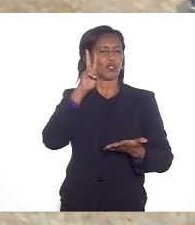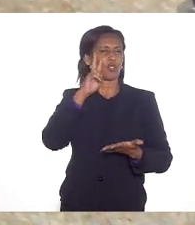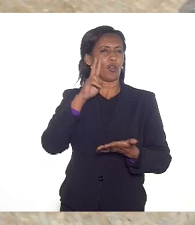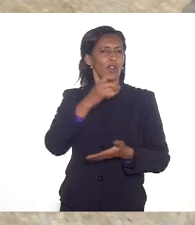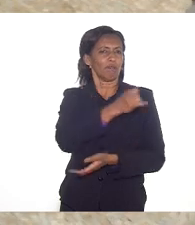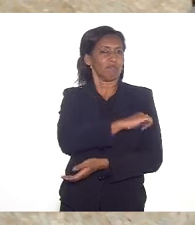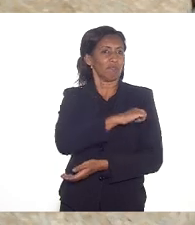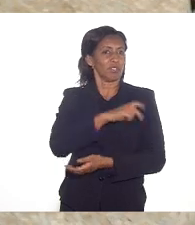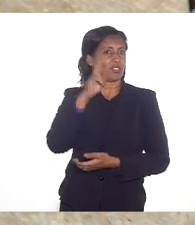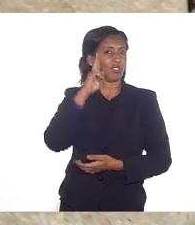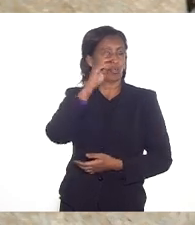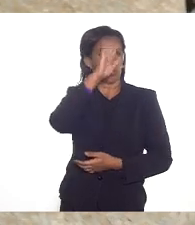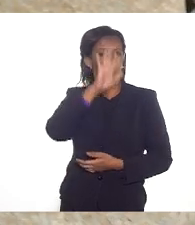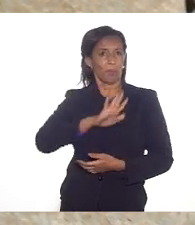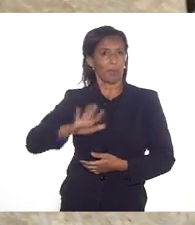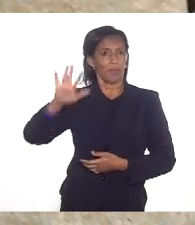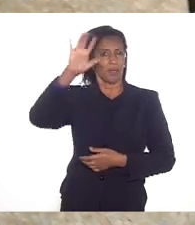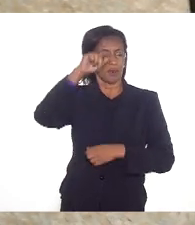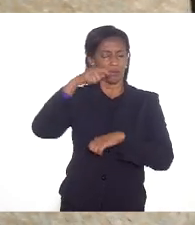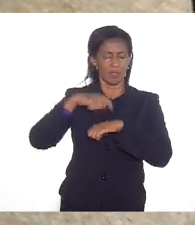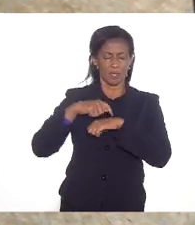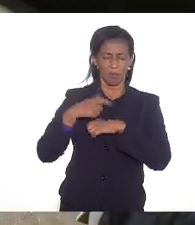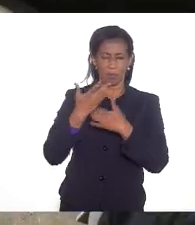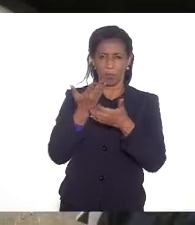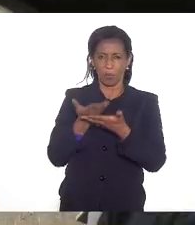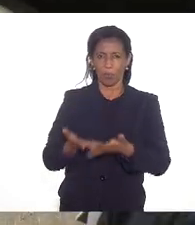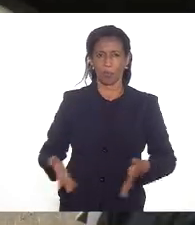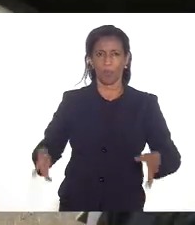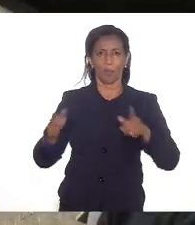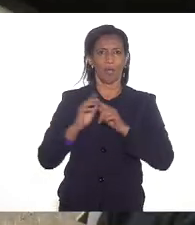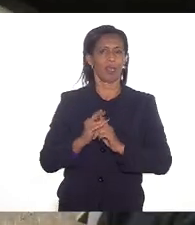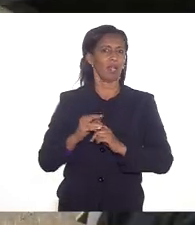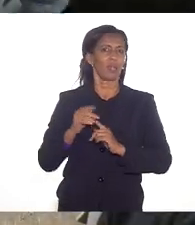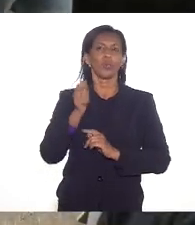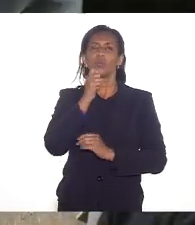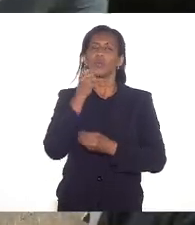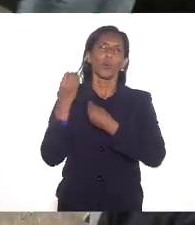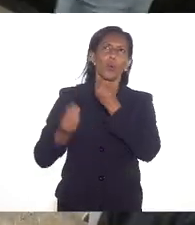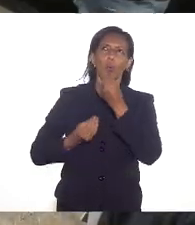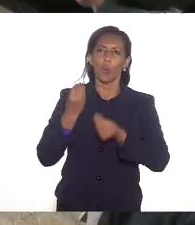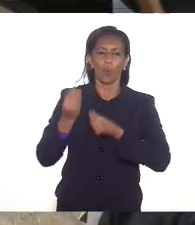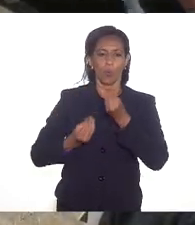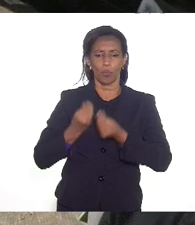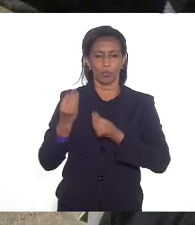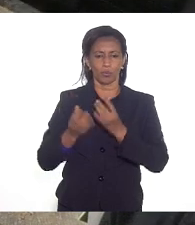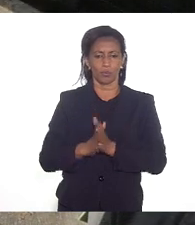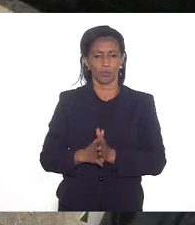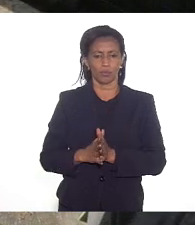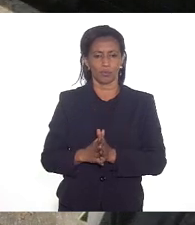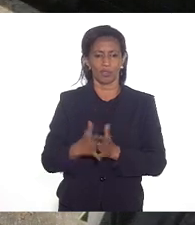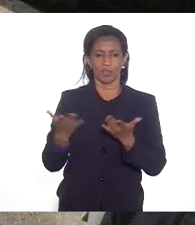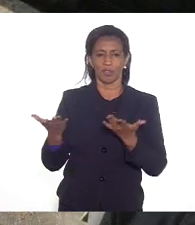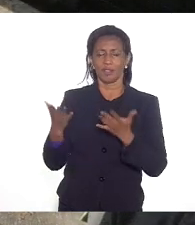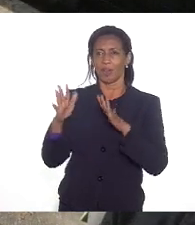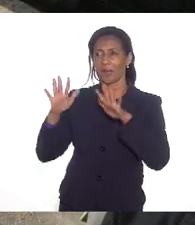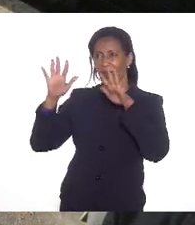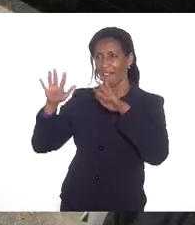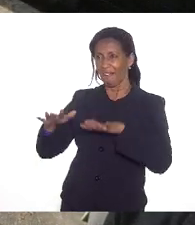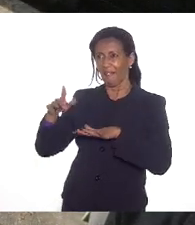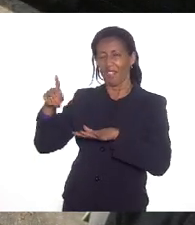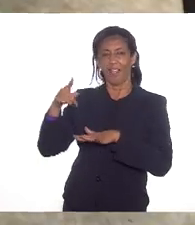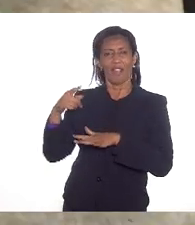e a história do Brasil É nesse momento de homenagem Não há como não reverenciar o deputado